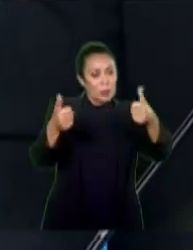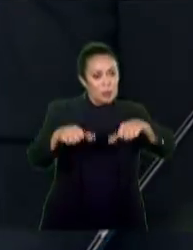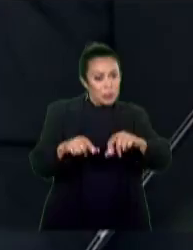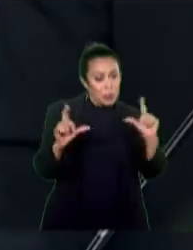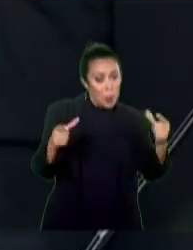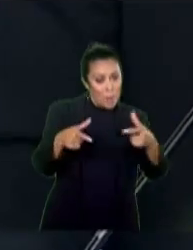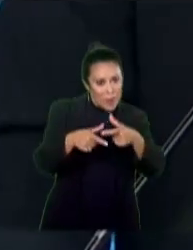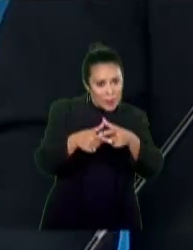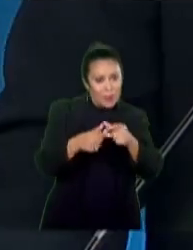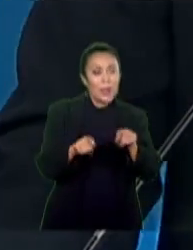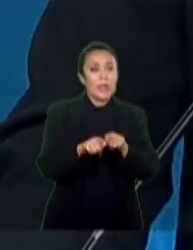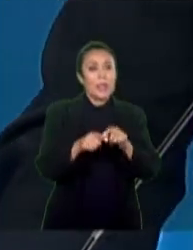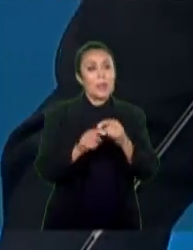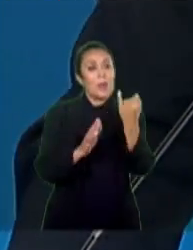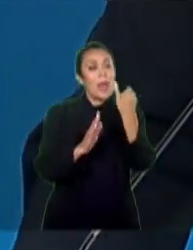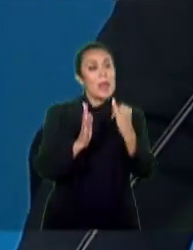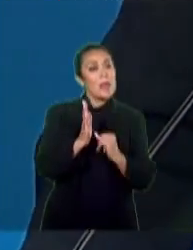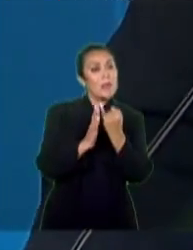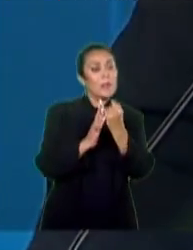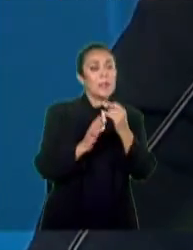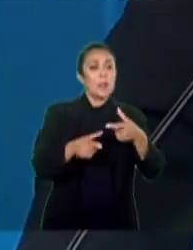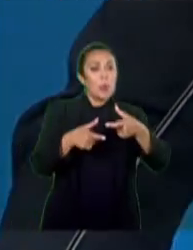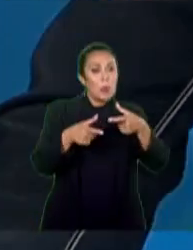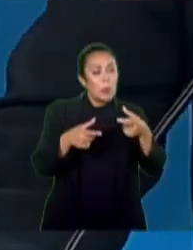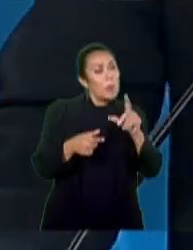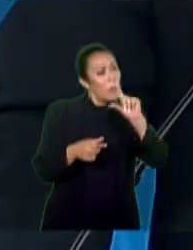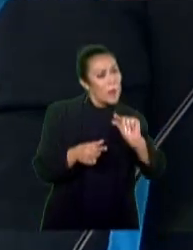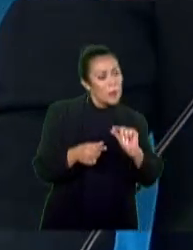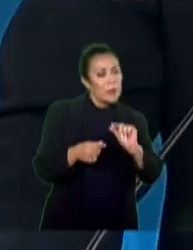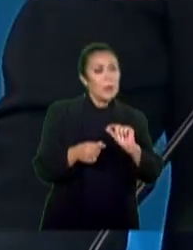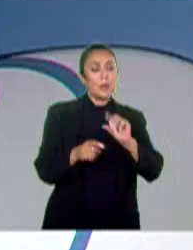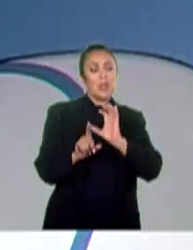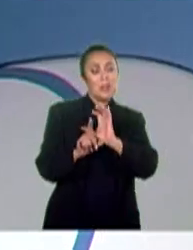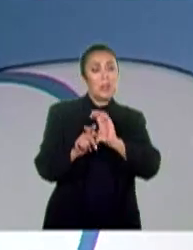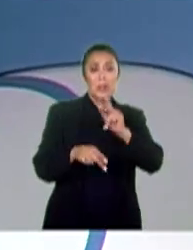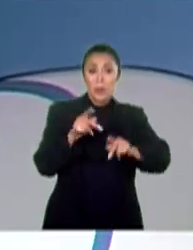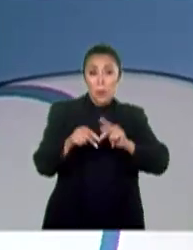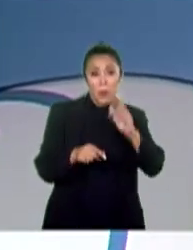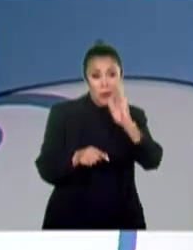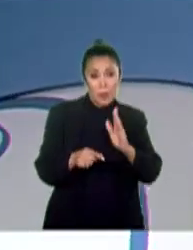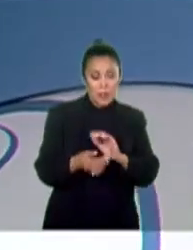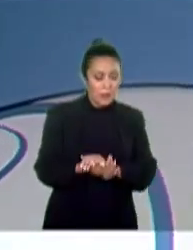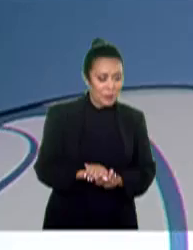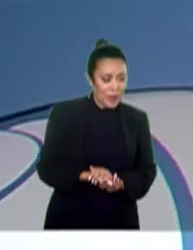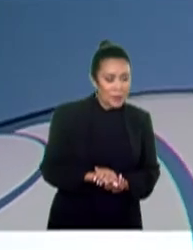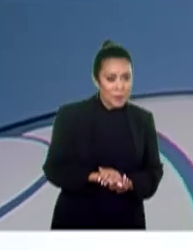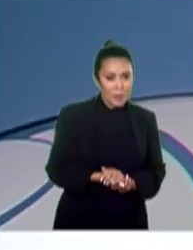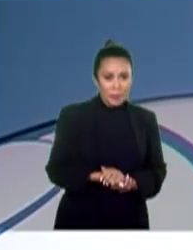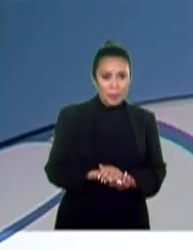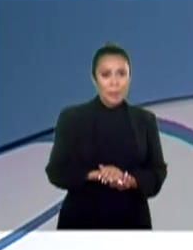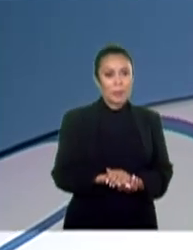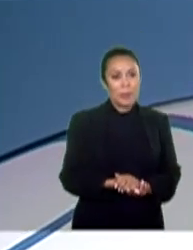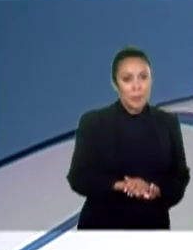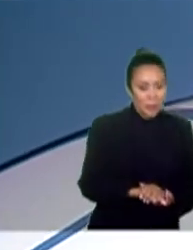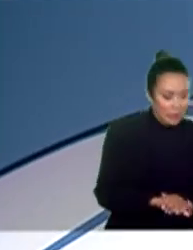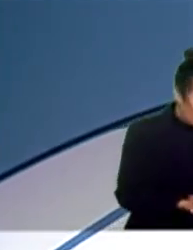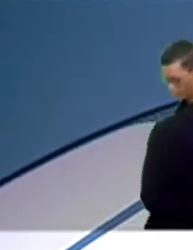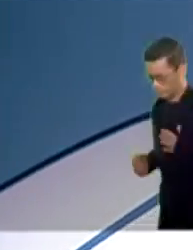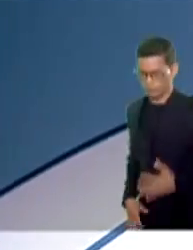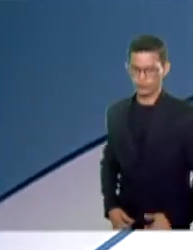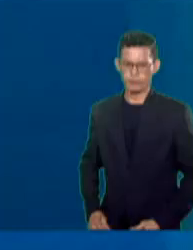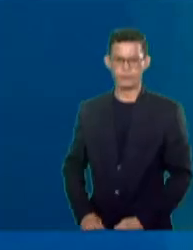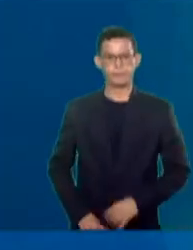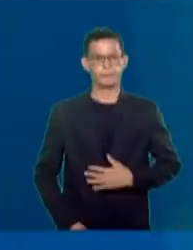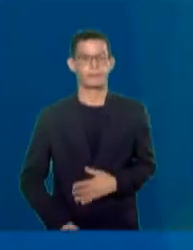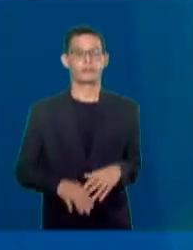já que é isso que influencia na vida da população no dia a dia o Nolasco nós estamos